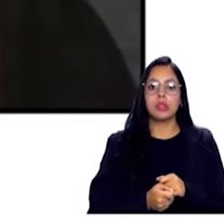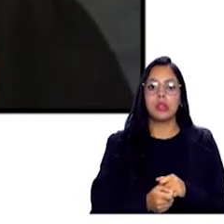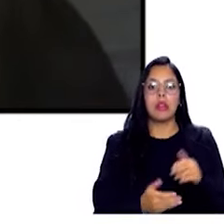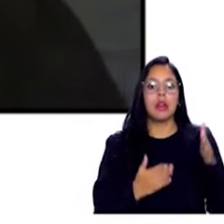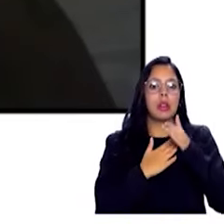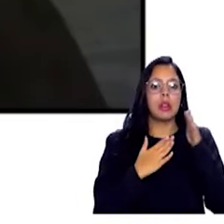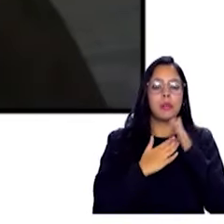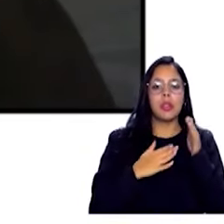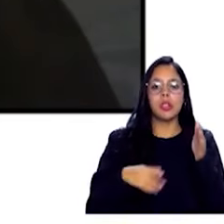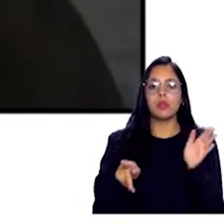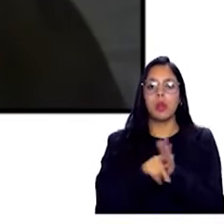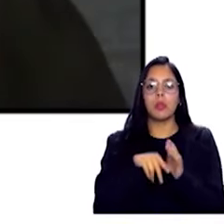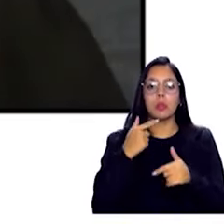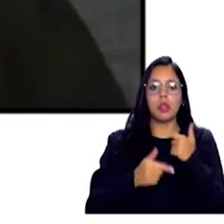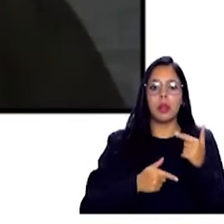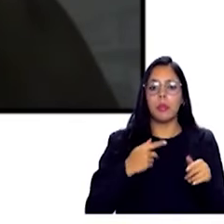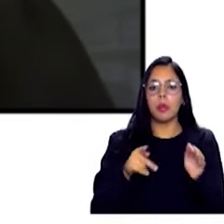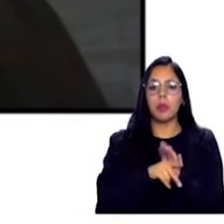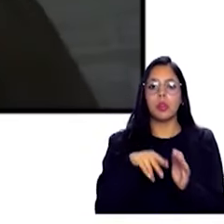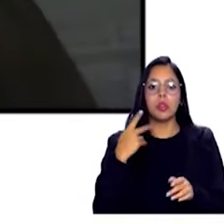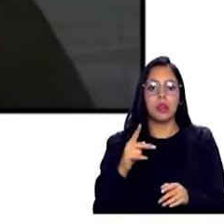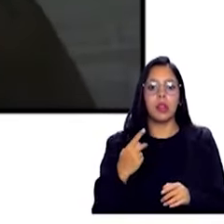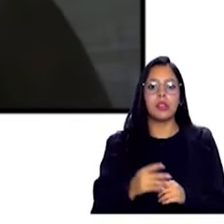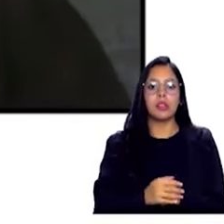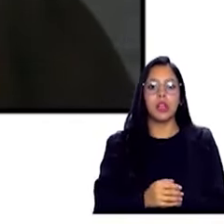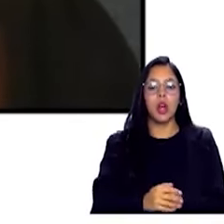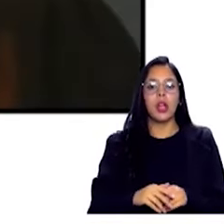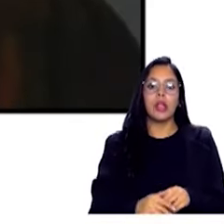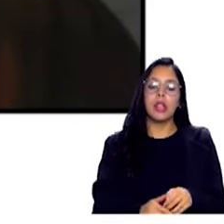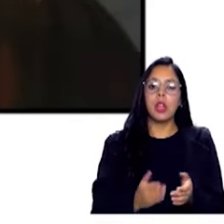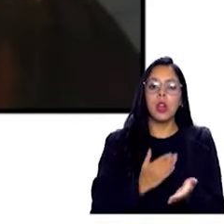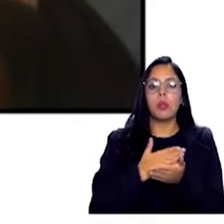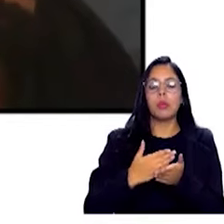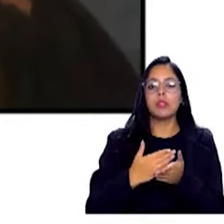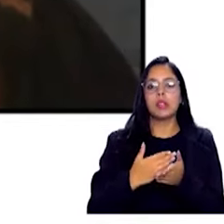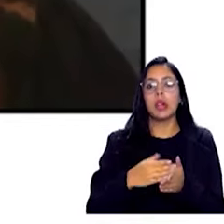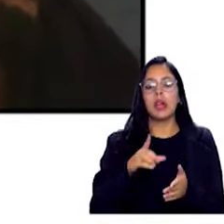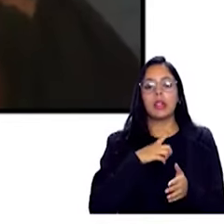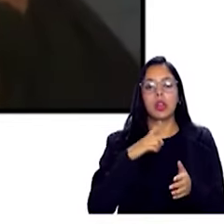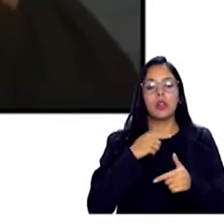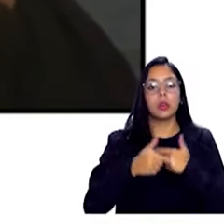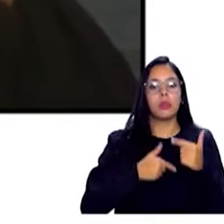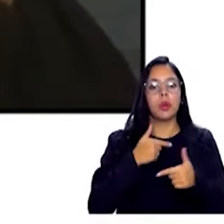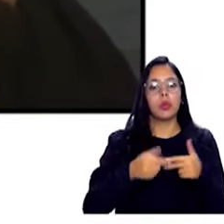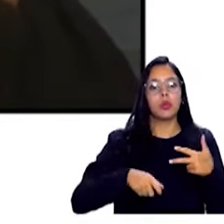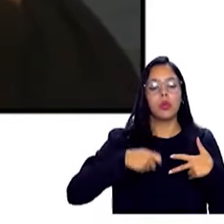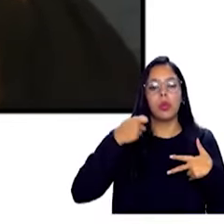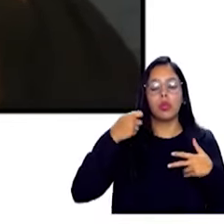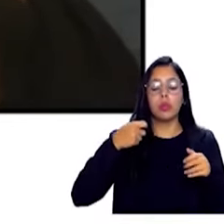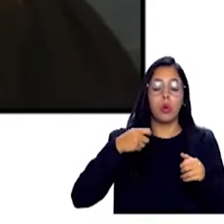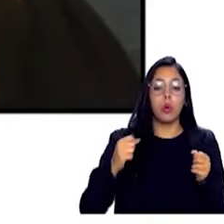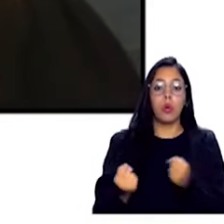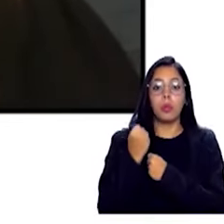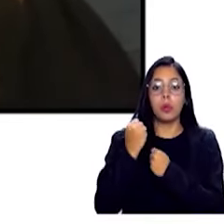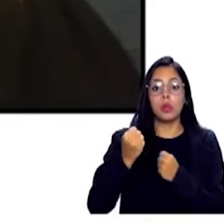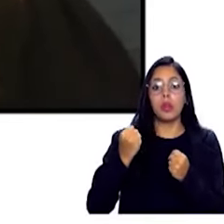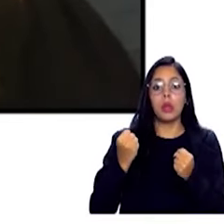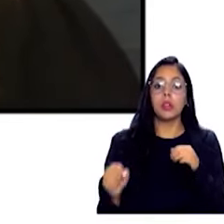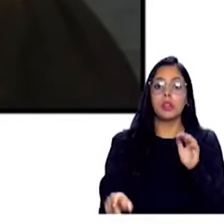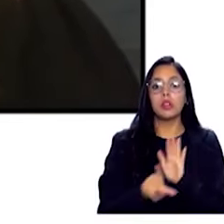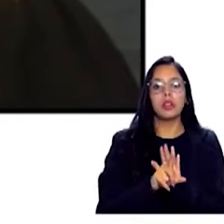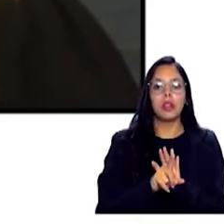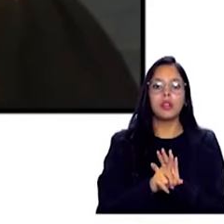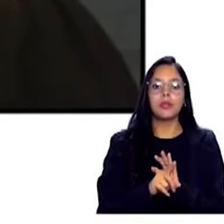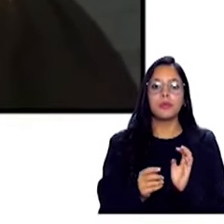sua função e entrassem S na função do Poder Legislativo né todos se lembram daquela expressão eh